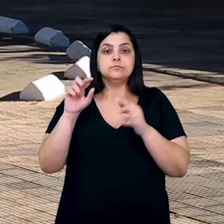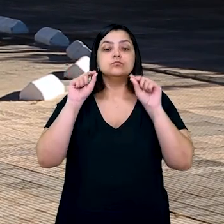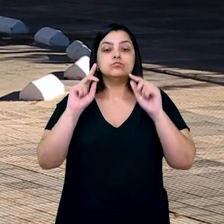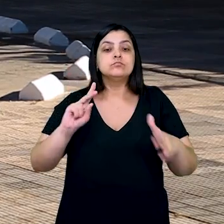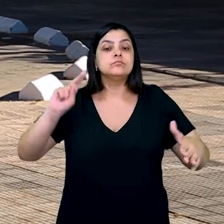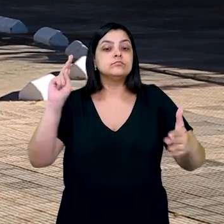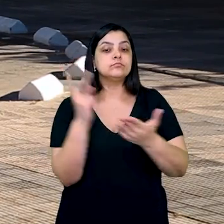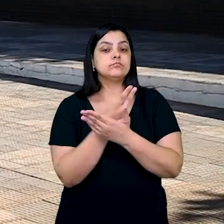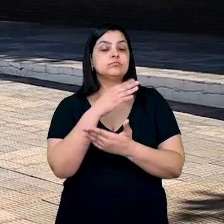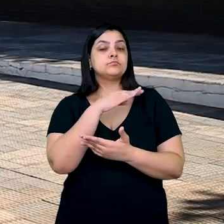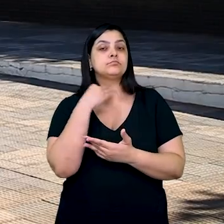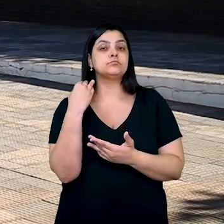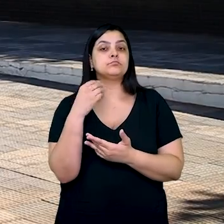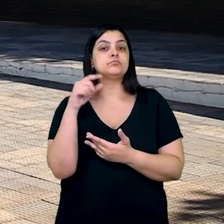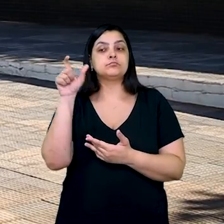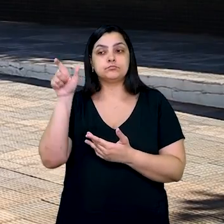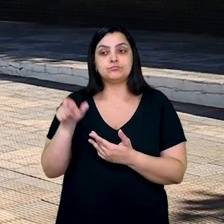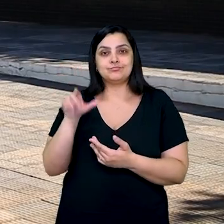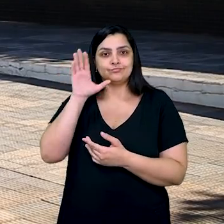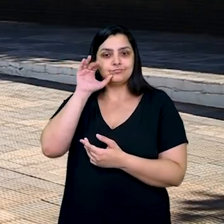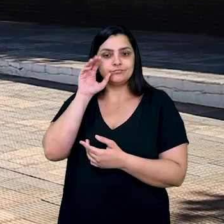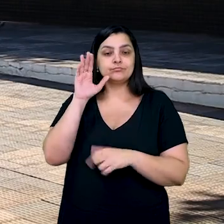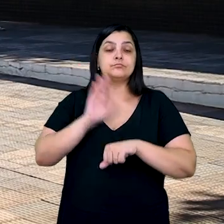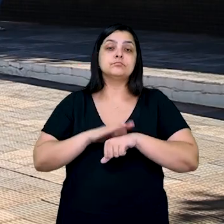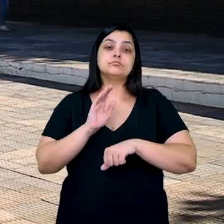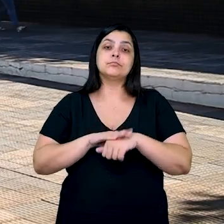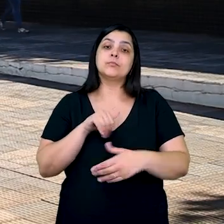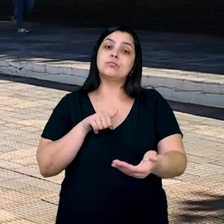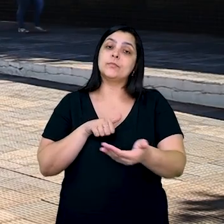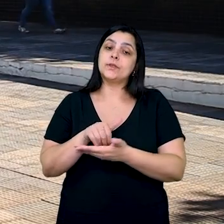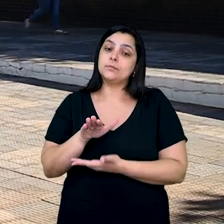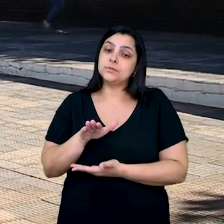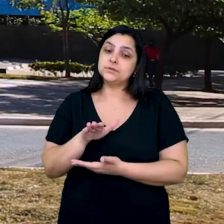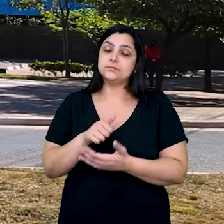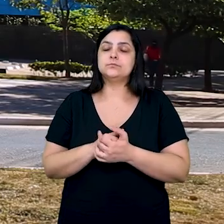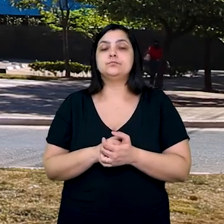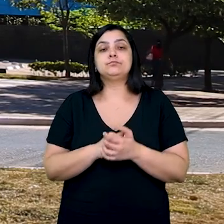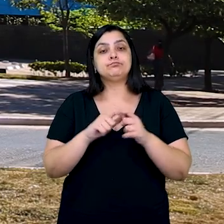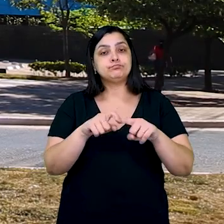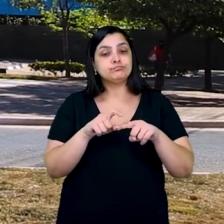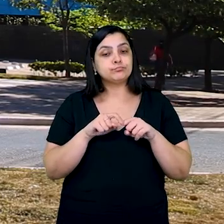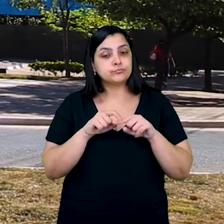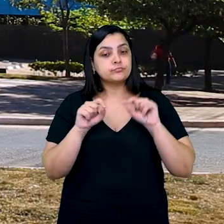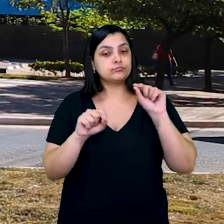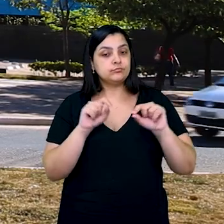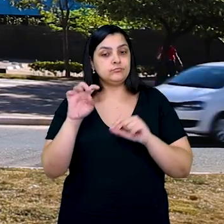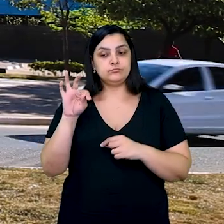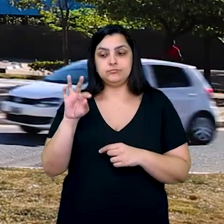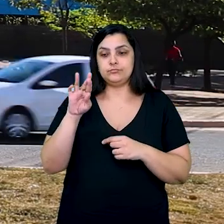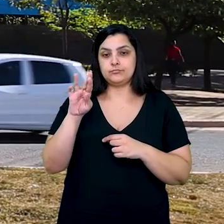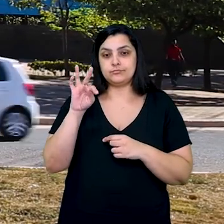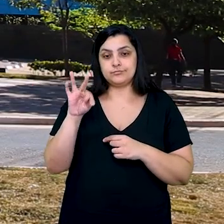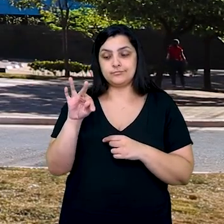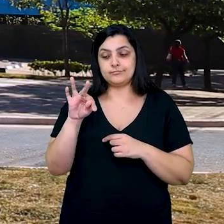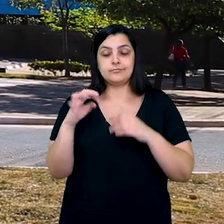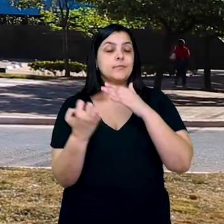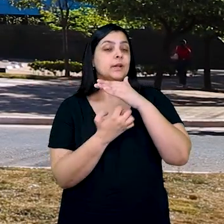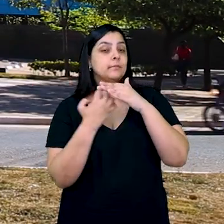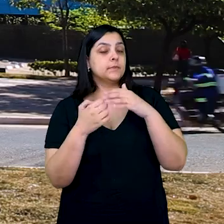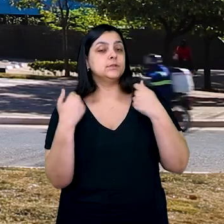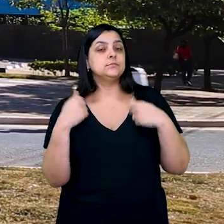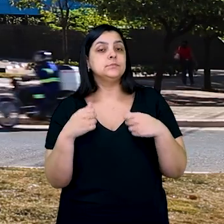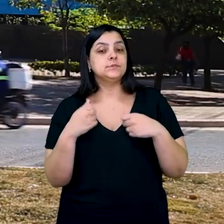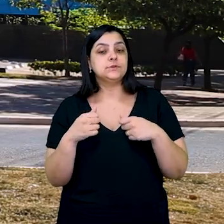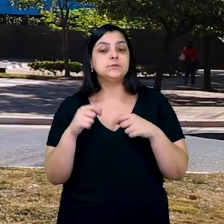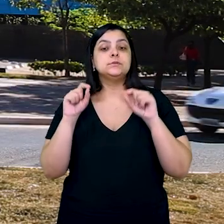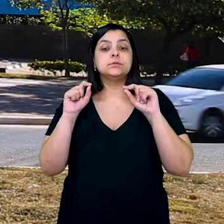que o ato que resultou na morte do empregado foi desencadeado pela demissão. Nessa circunstância, segundo o regional, a